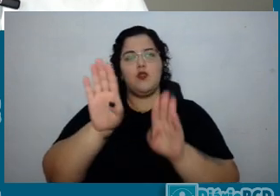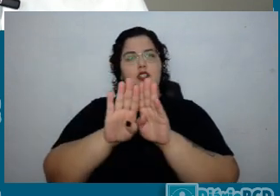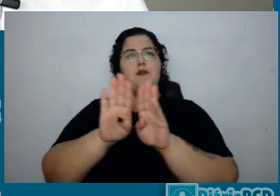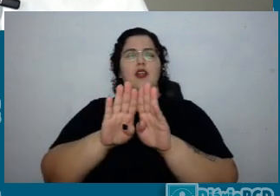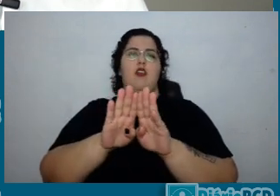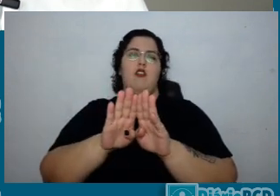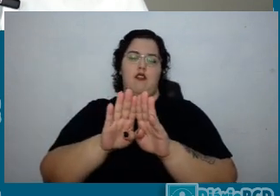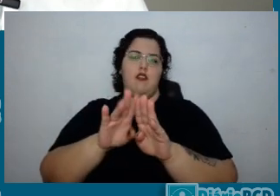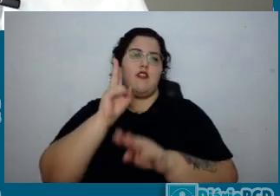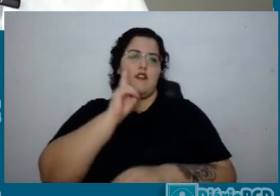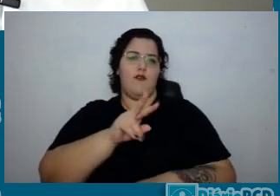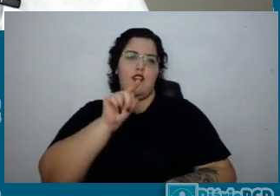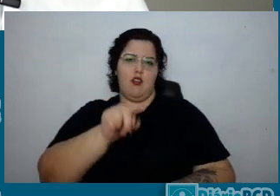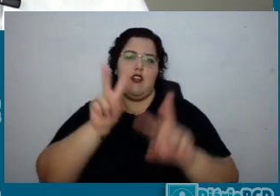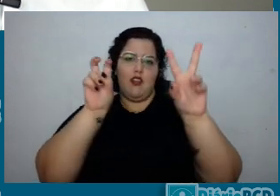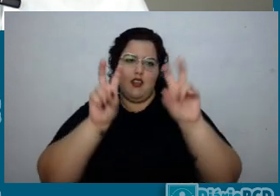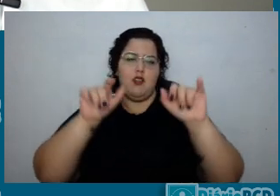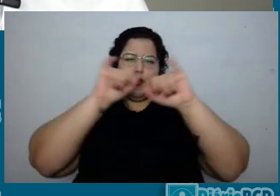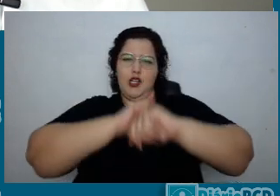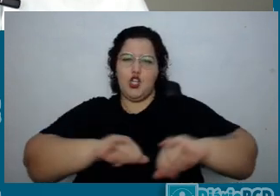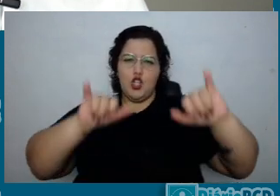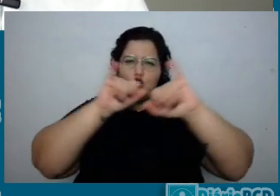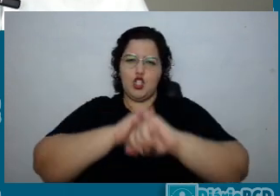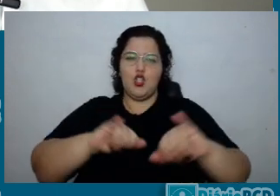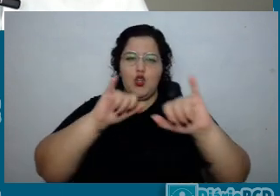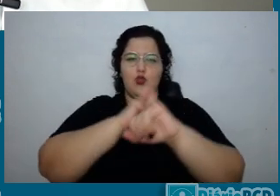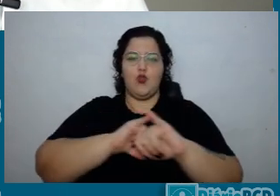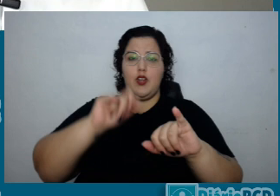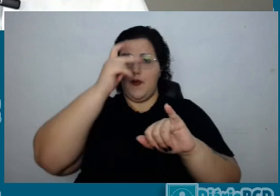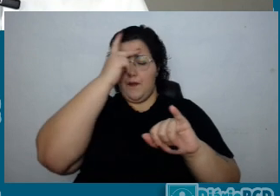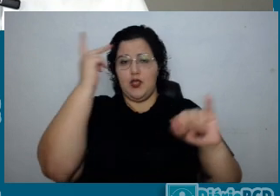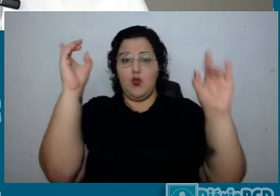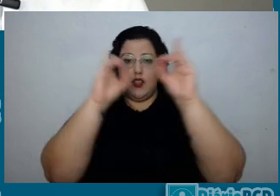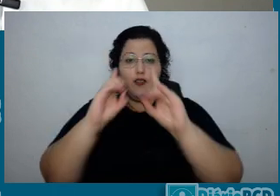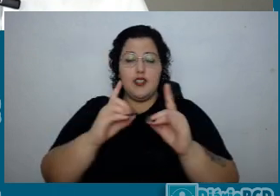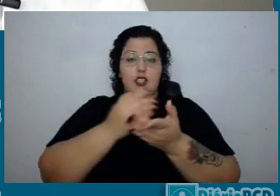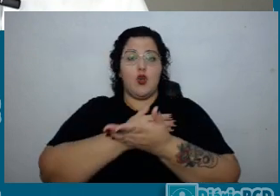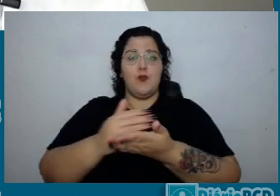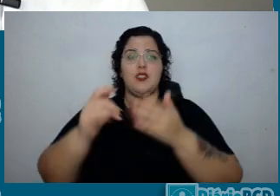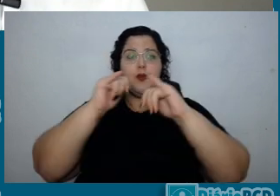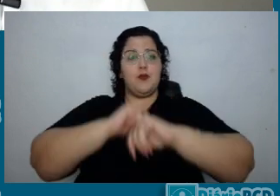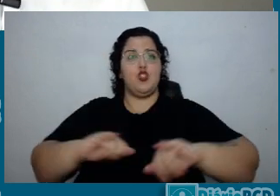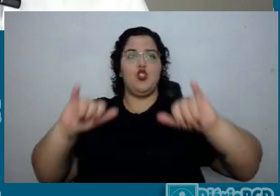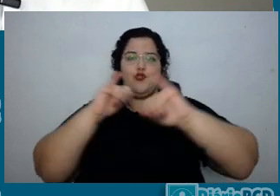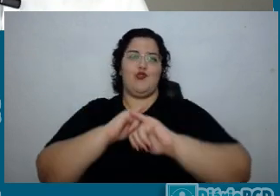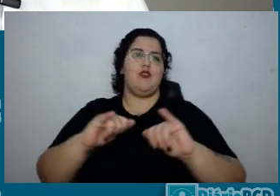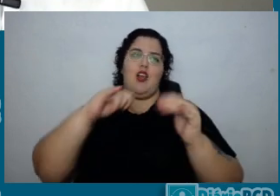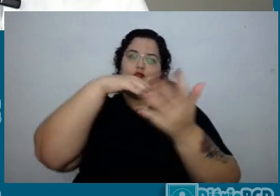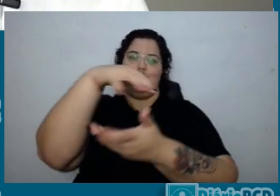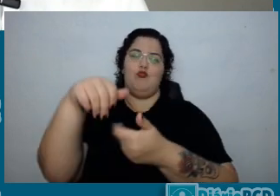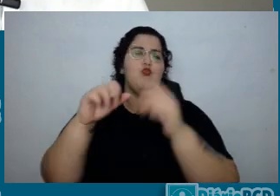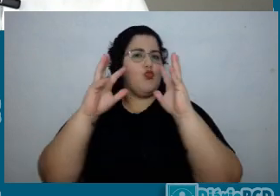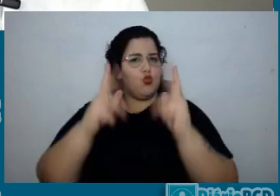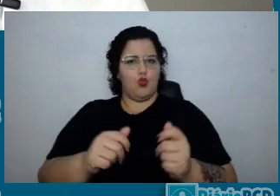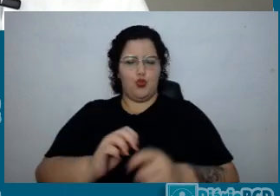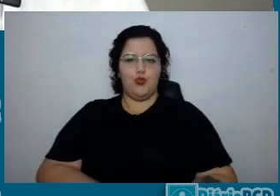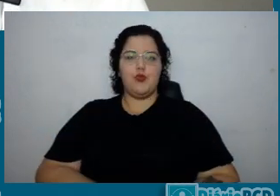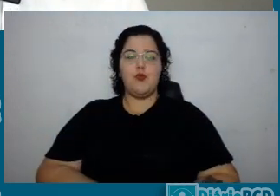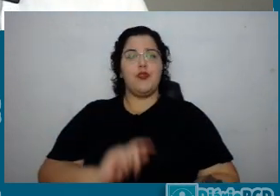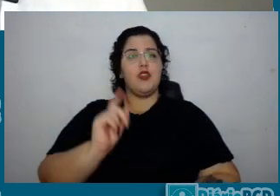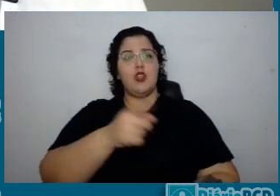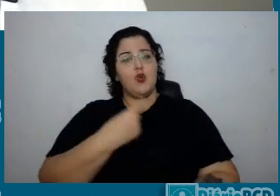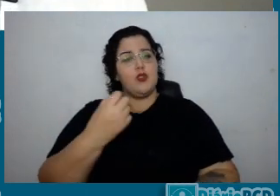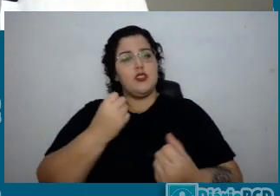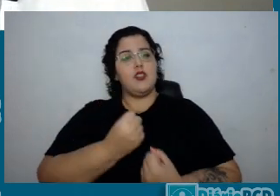ter o tema da deficiência na mídia, sendo tratado de forma cada vez mais com maior visibilidade, né? E a